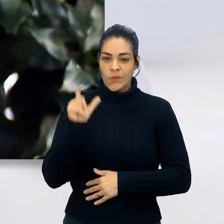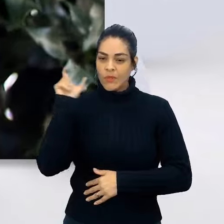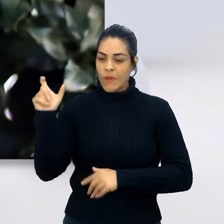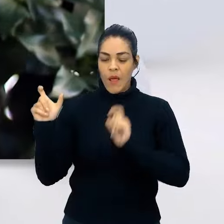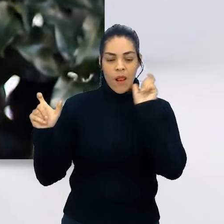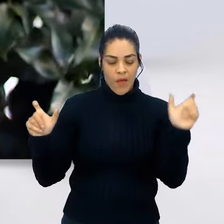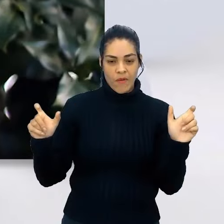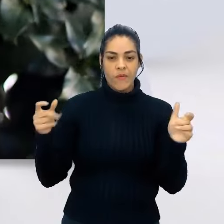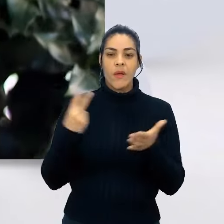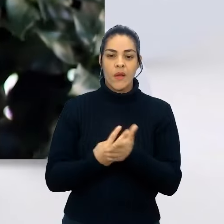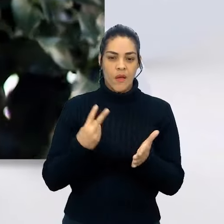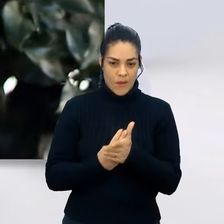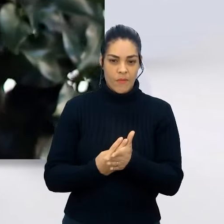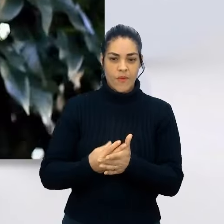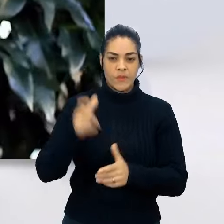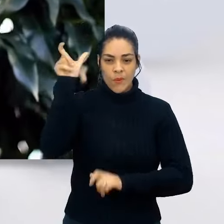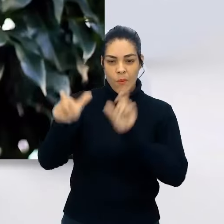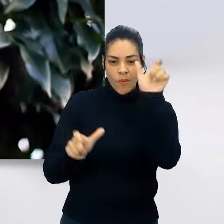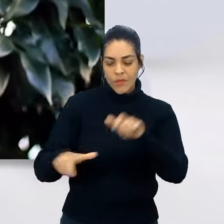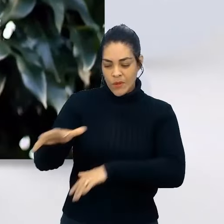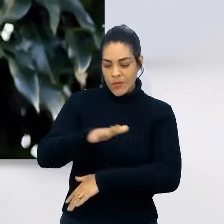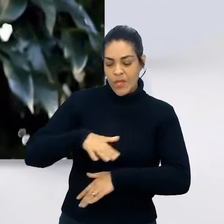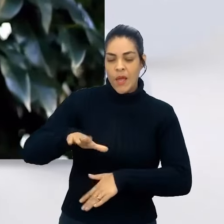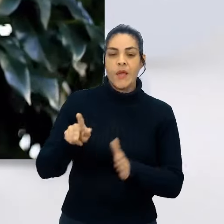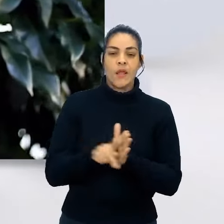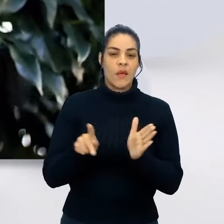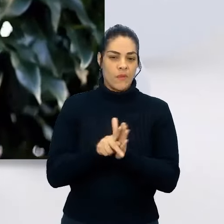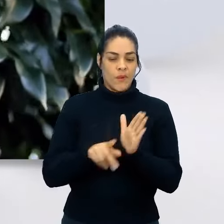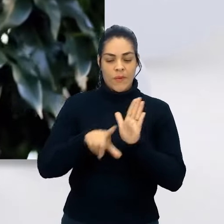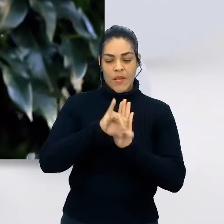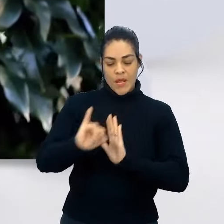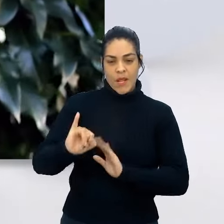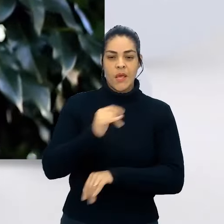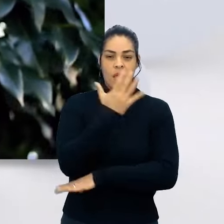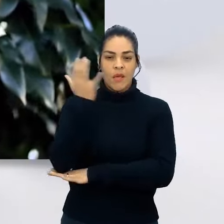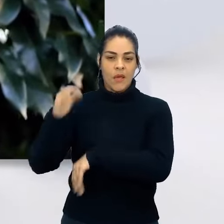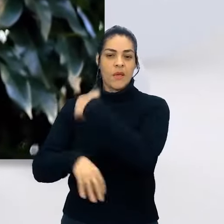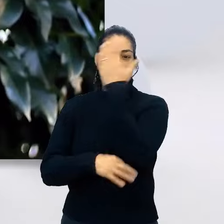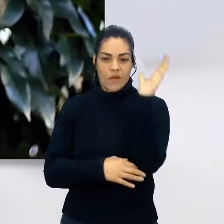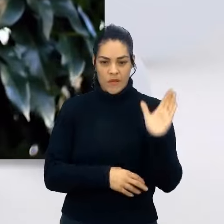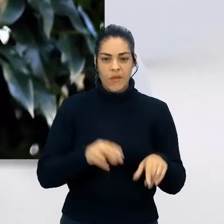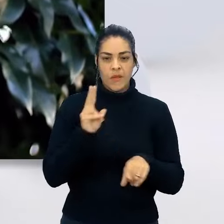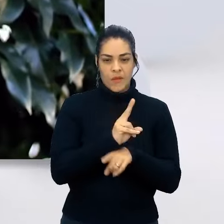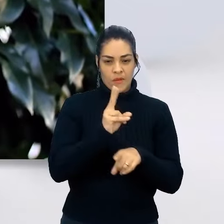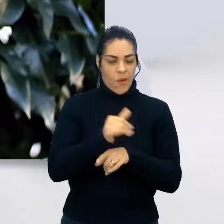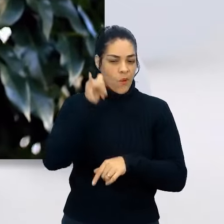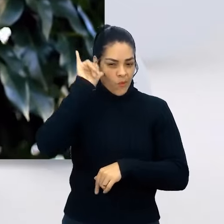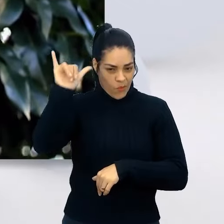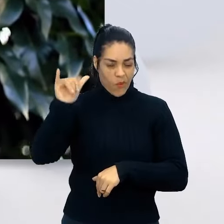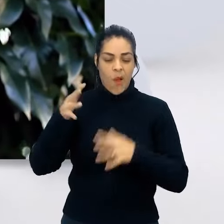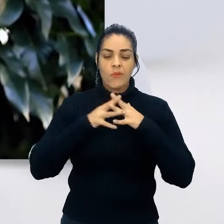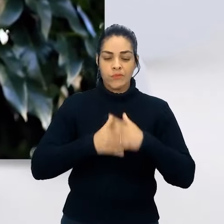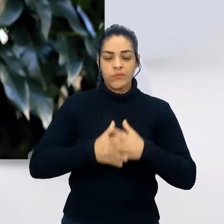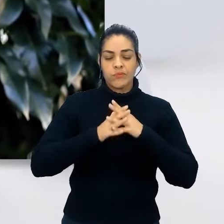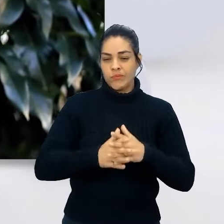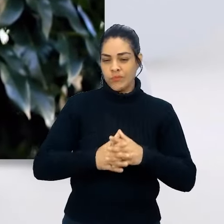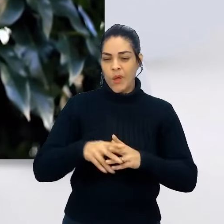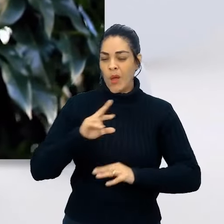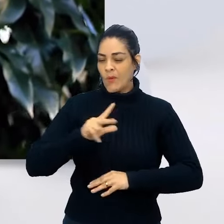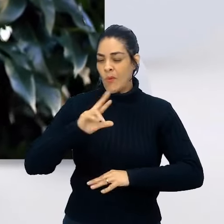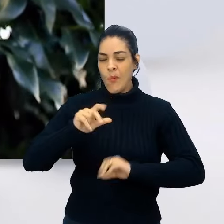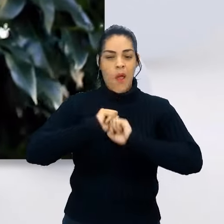entre pessoas da área ambiental isso acontece. Até nas próprias legislações ambientais, esses termos parecem que se confundem, não ficam muito